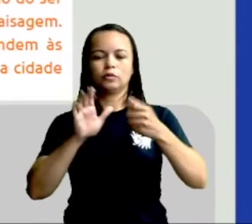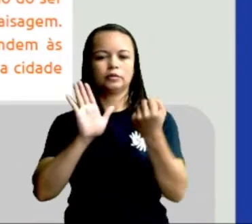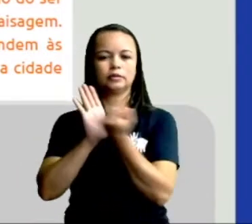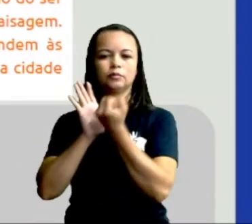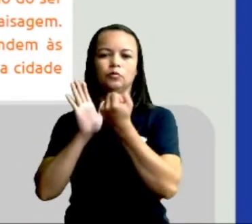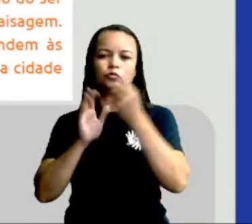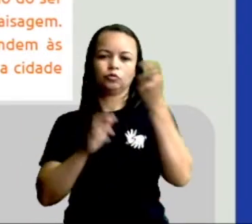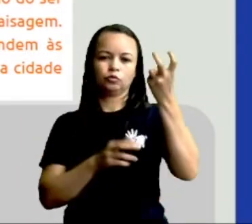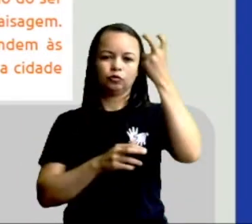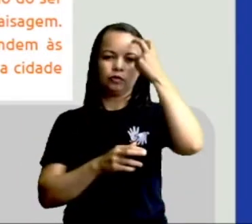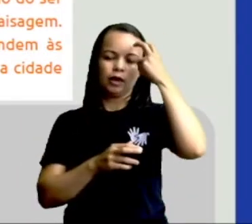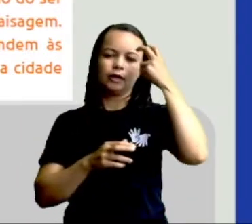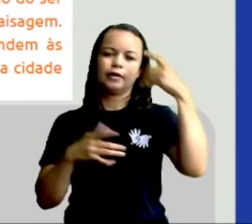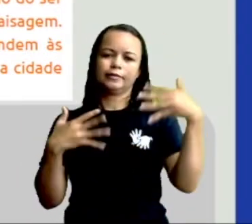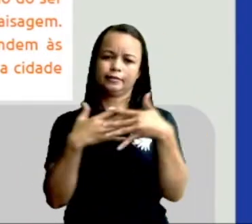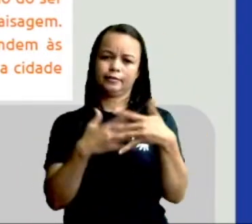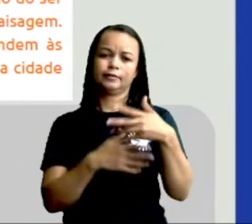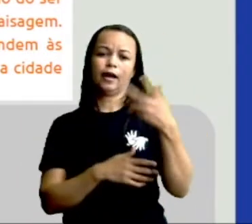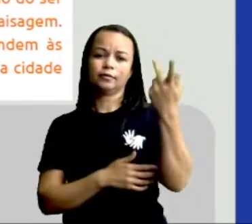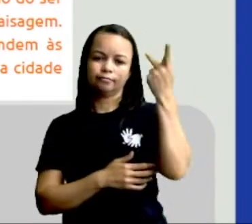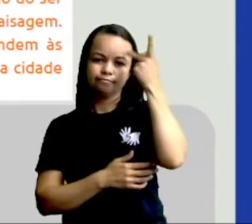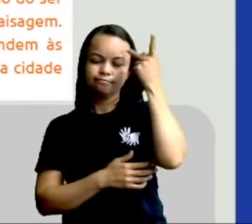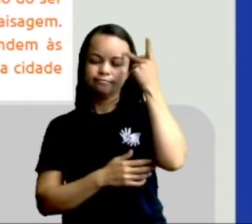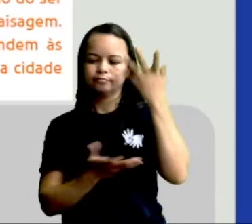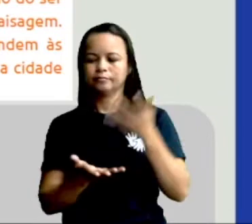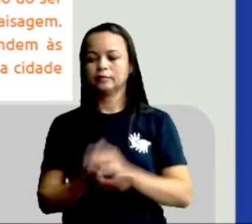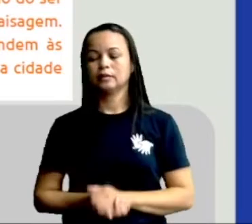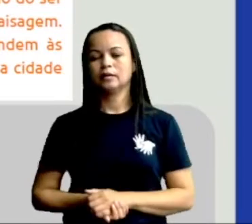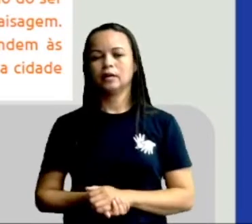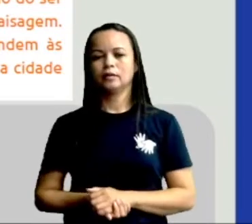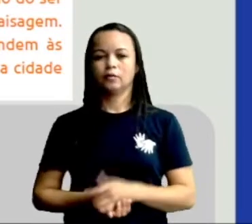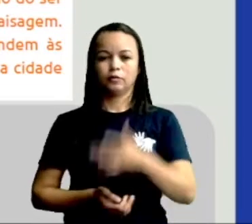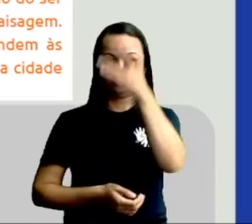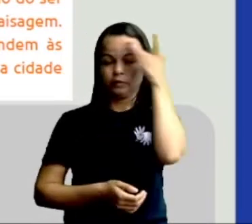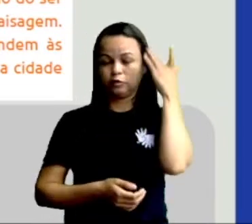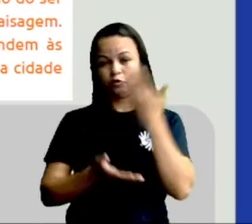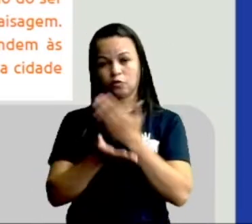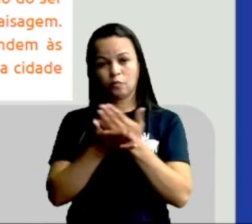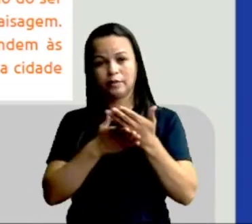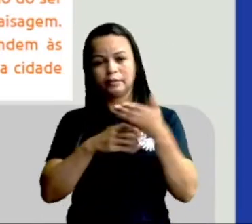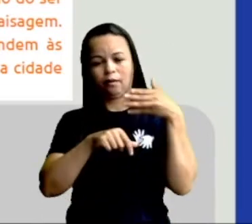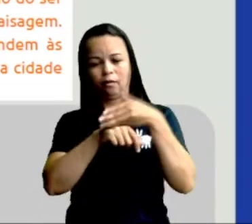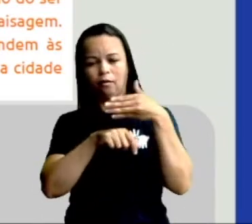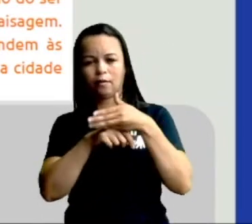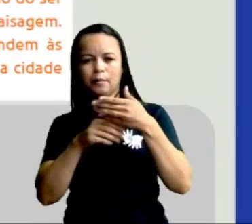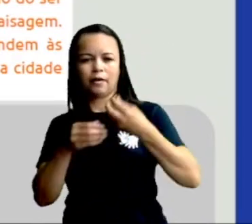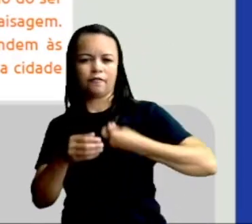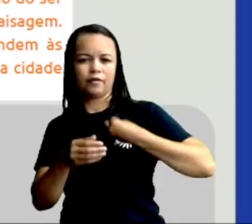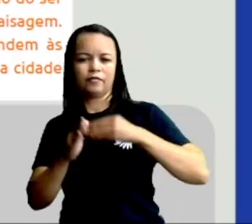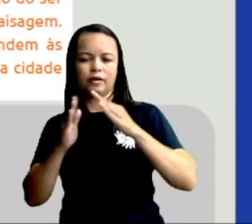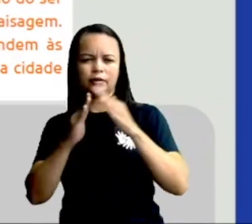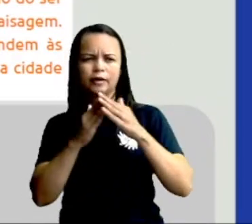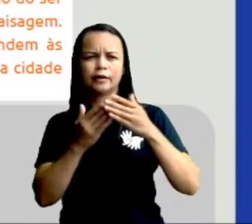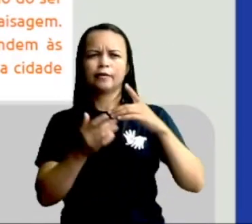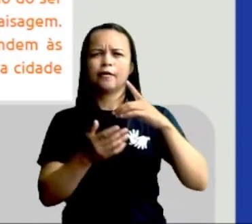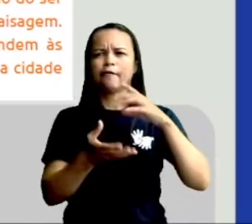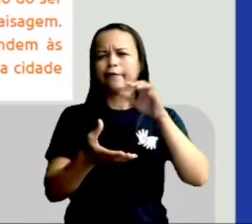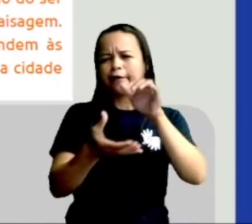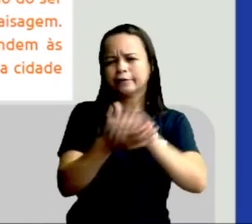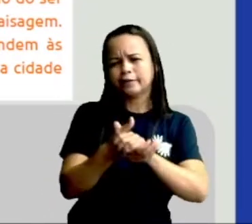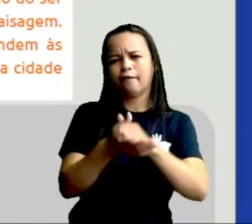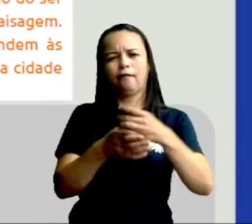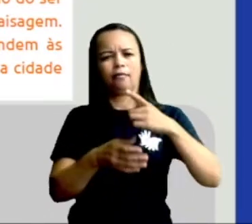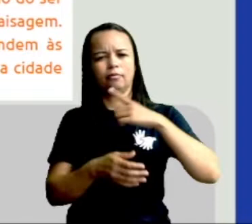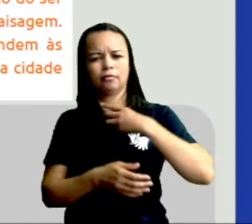cidade de São Paulo que a gente vem na foto o que que acontece as pessoas começaram a morar E aí as pessoas começaram a casar ter